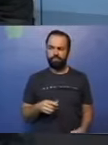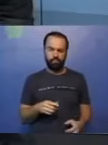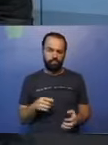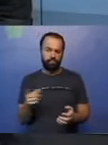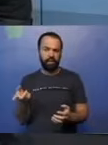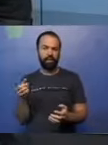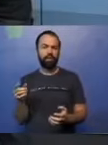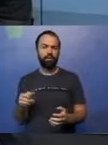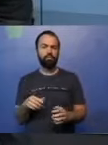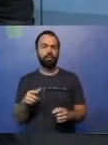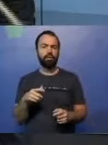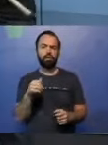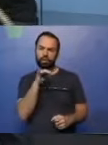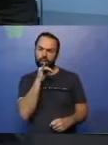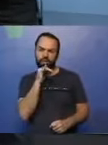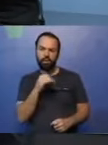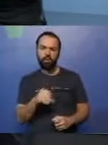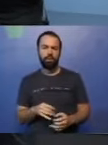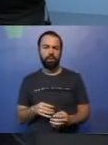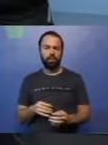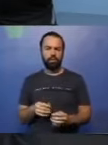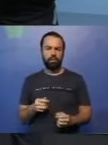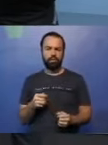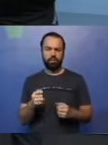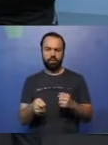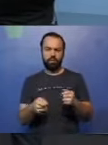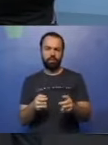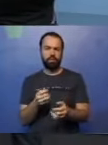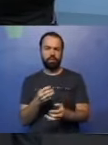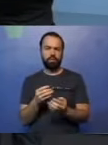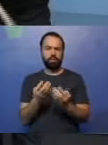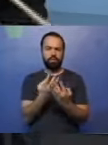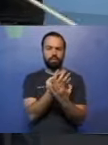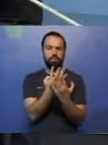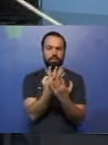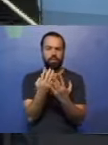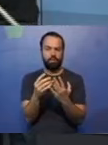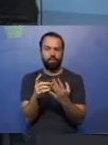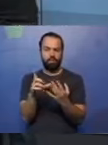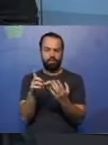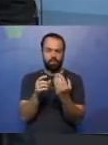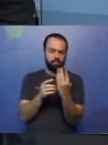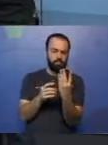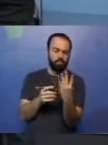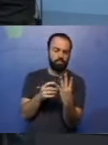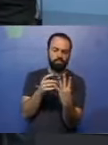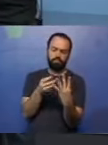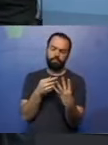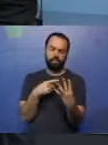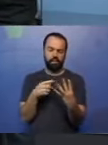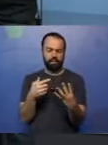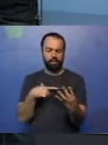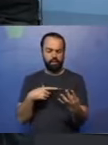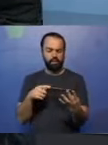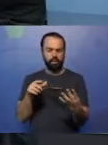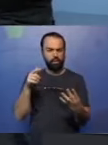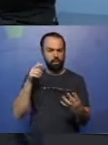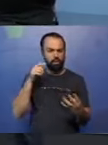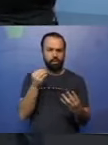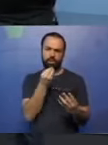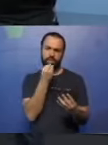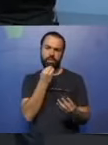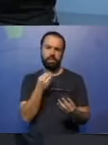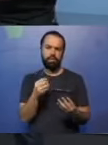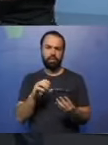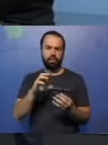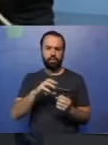cartas que você tem. Existe alguma chance de eu vencer essa partida?